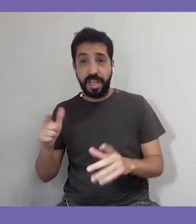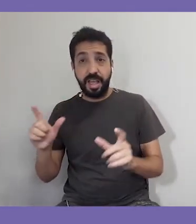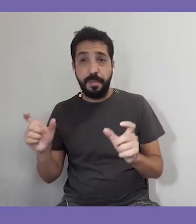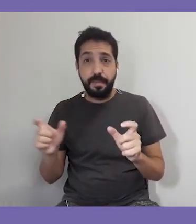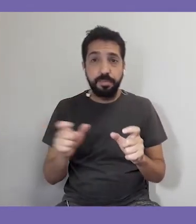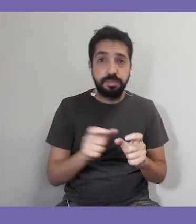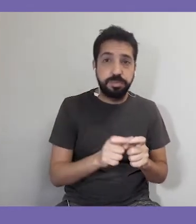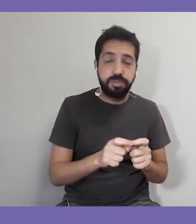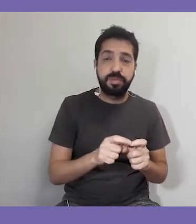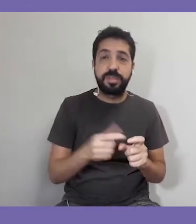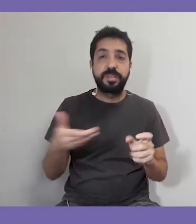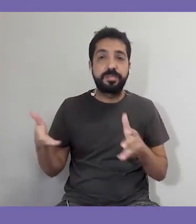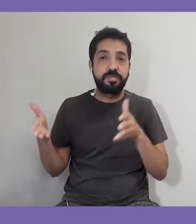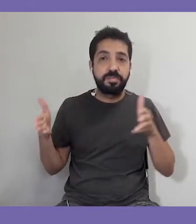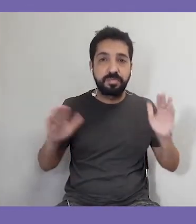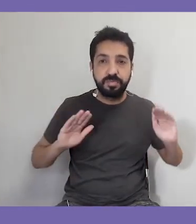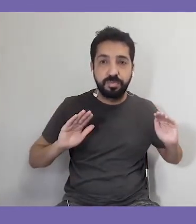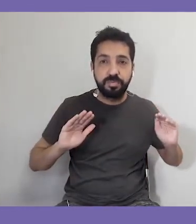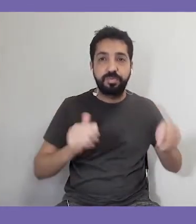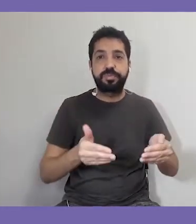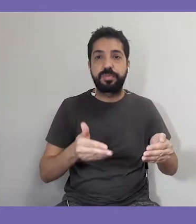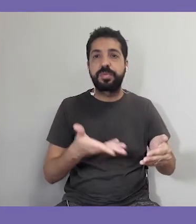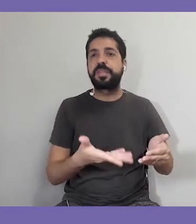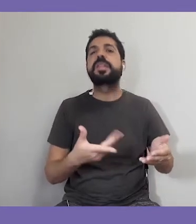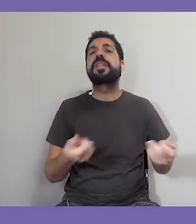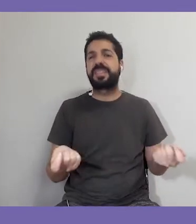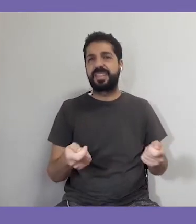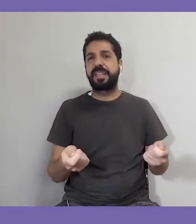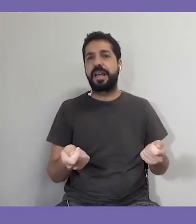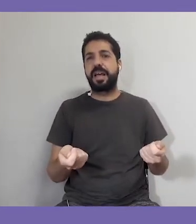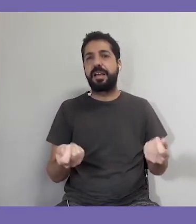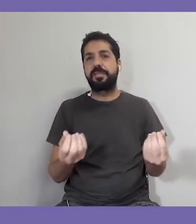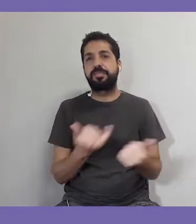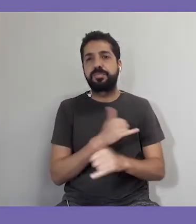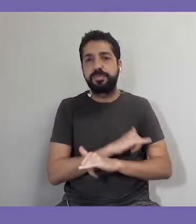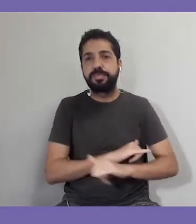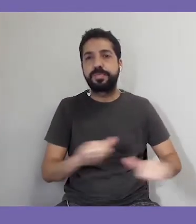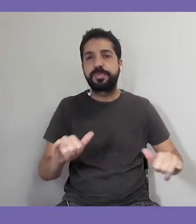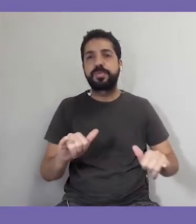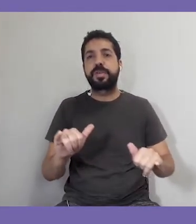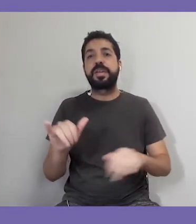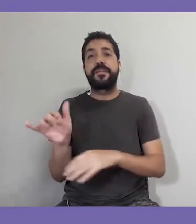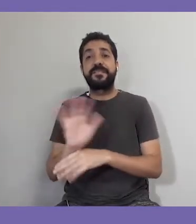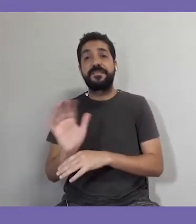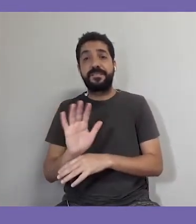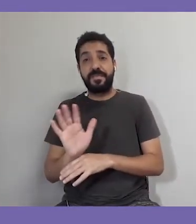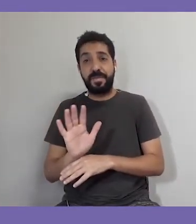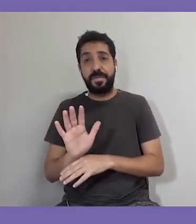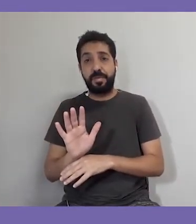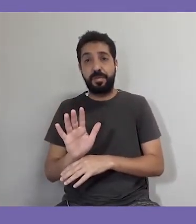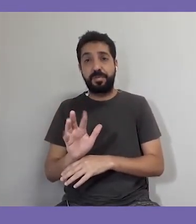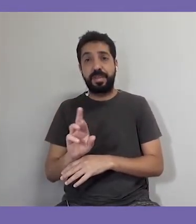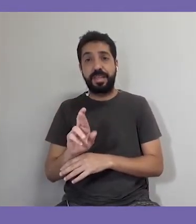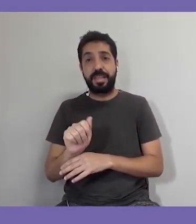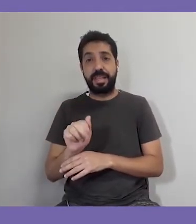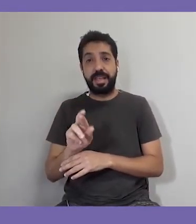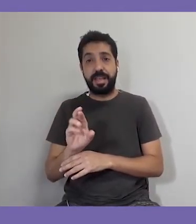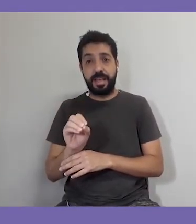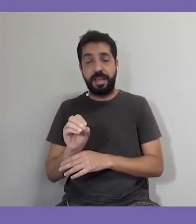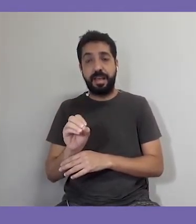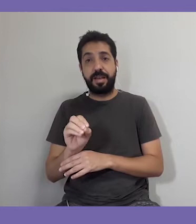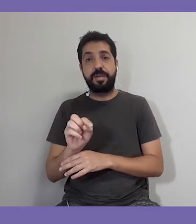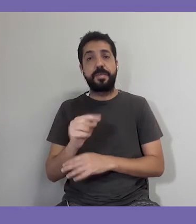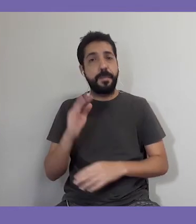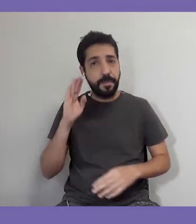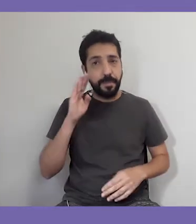E que eles estão ali para difundir essas obras-primas e principalmente